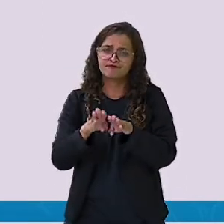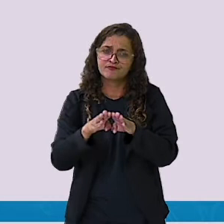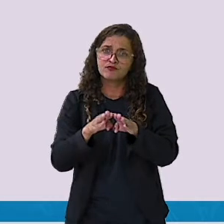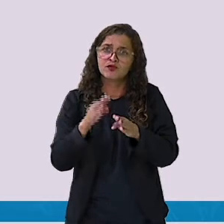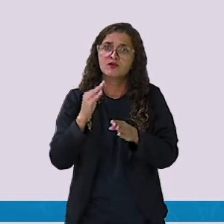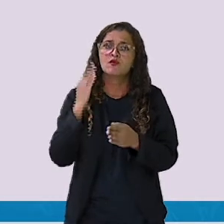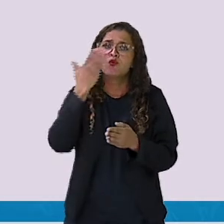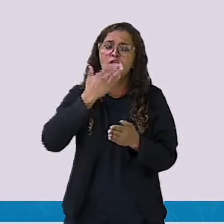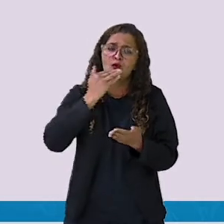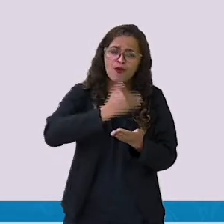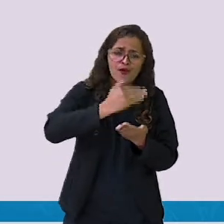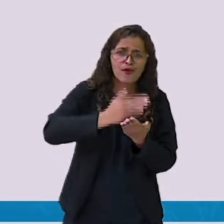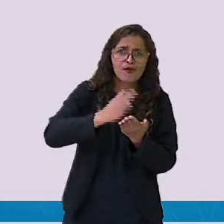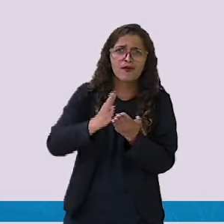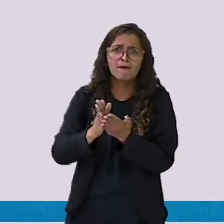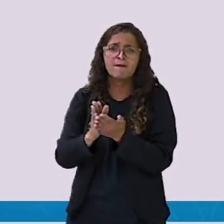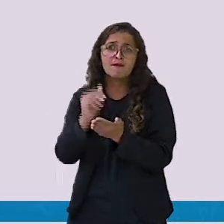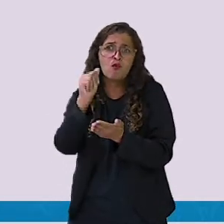bebidas doces,